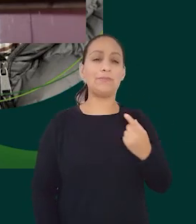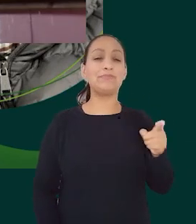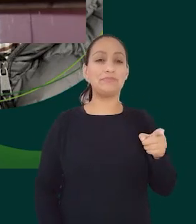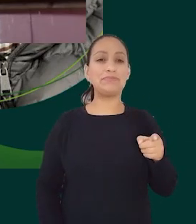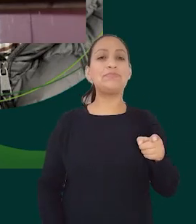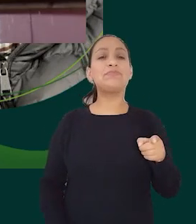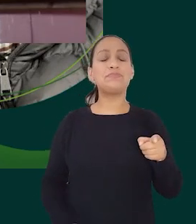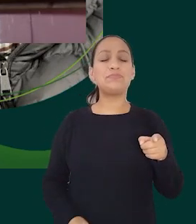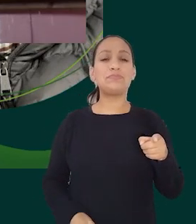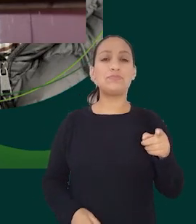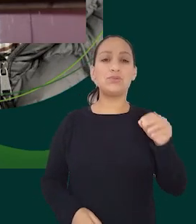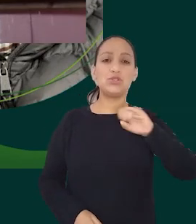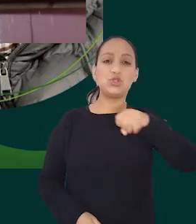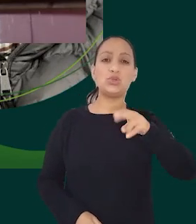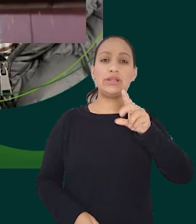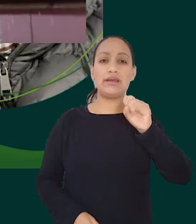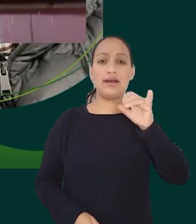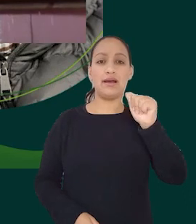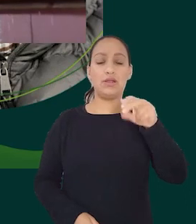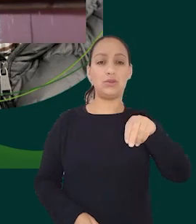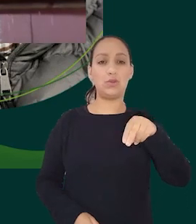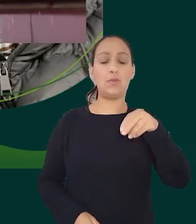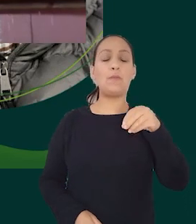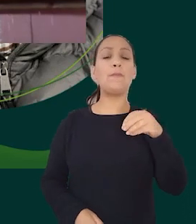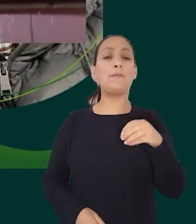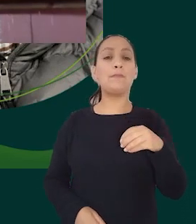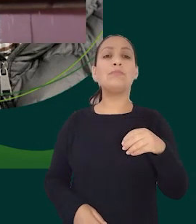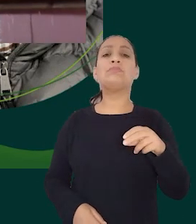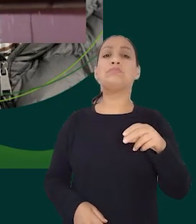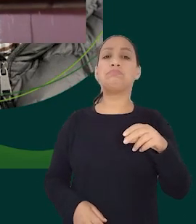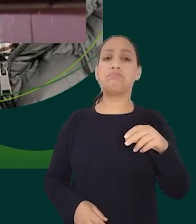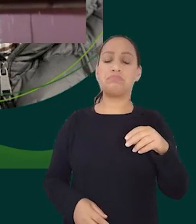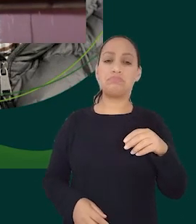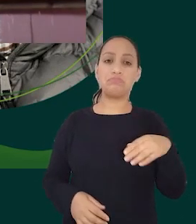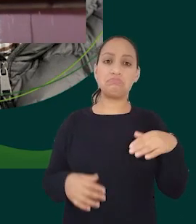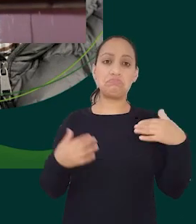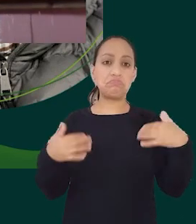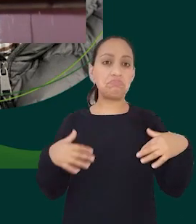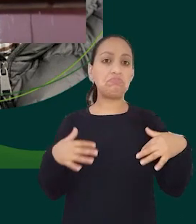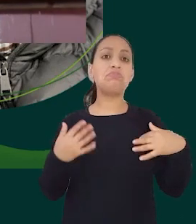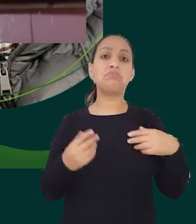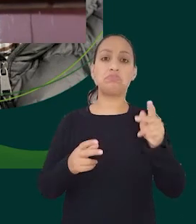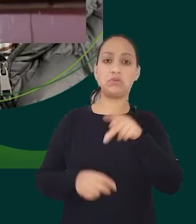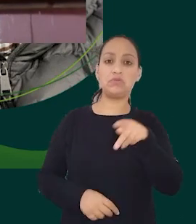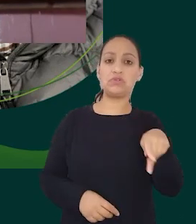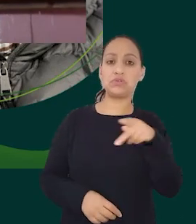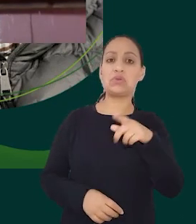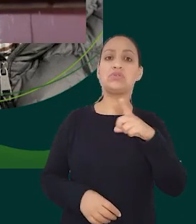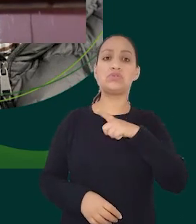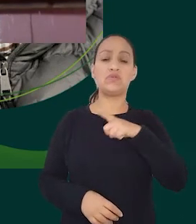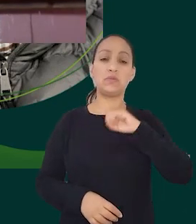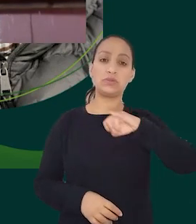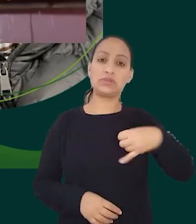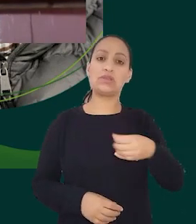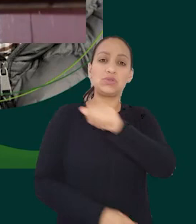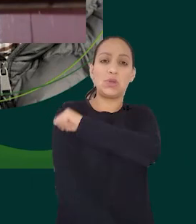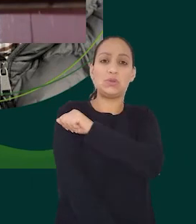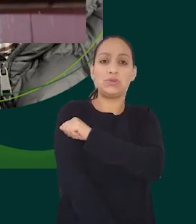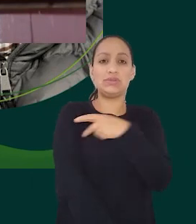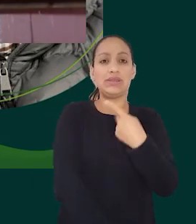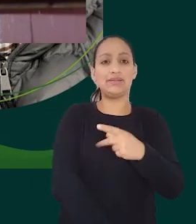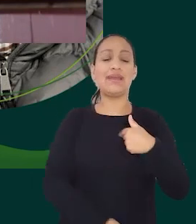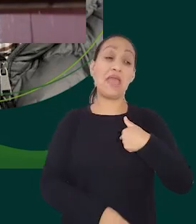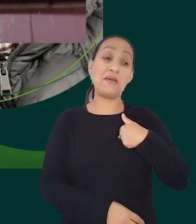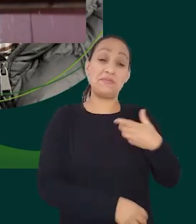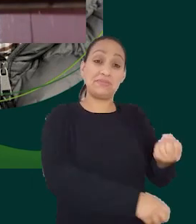aluno dele. Parabéns por atuar ativamente nessa área, que tem muito a ajudar para a nossa sociedade. Pô, muito obrigado, Luiz. Fiquei